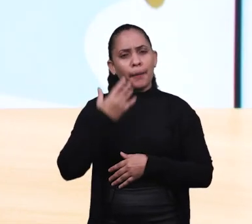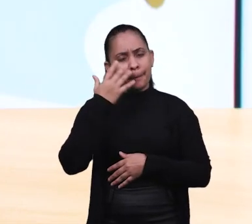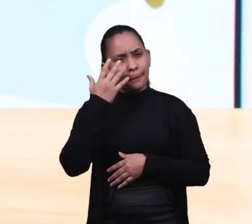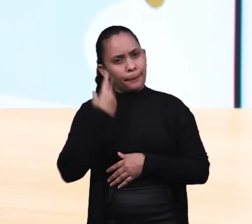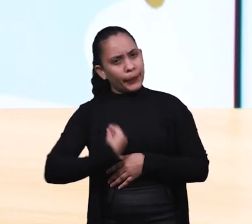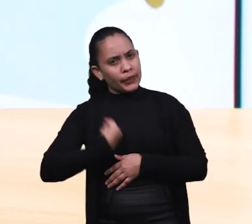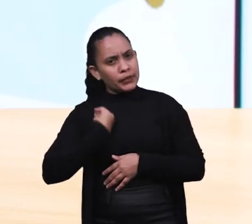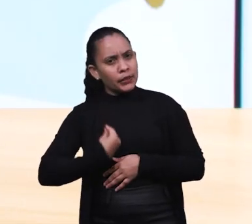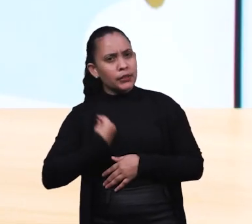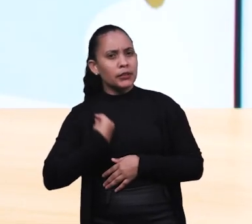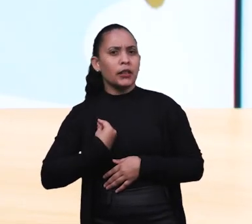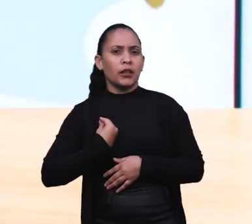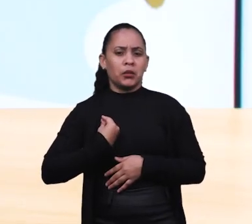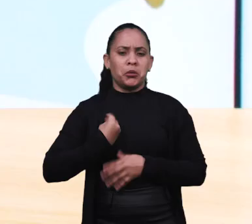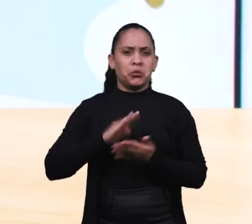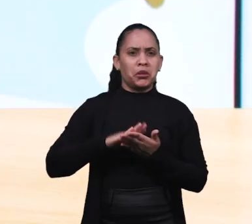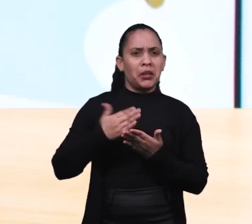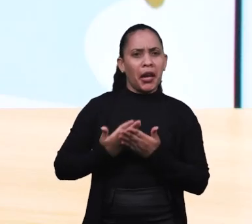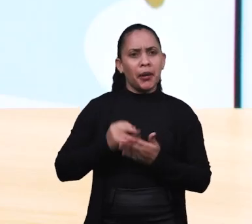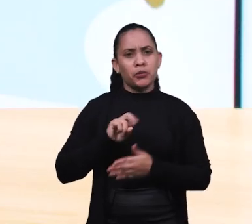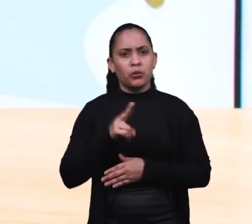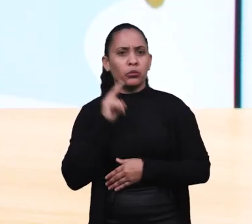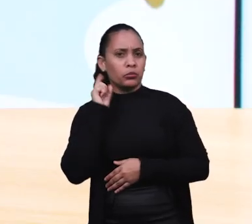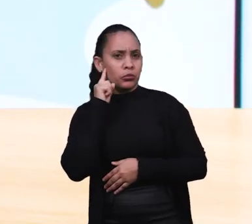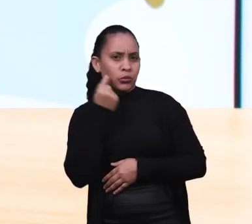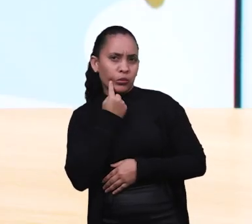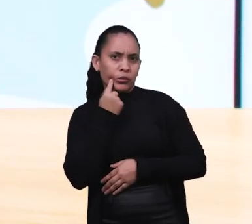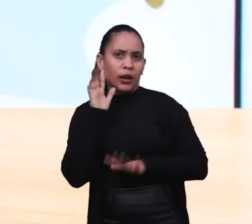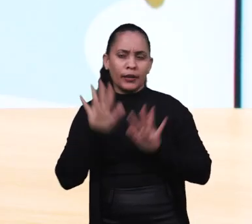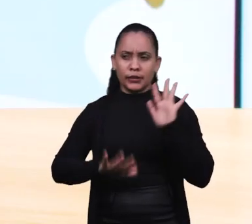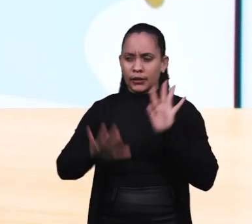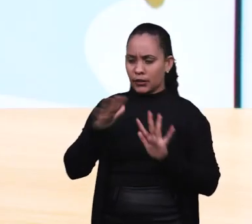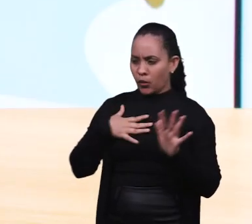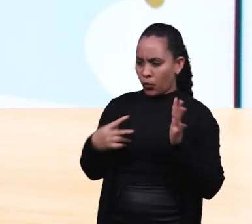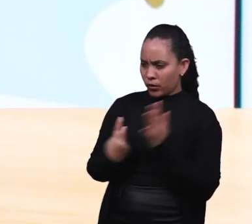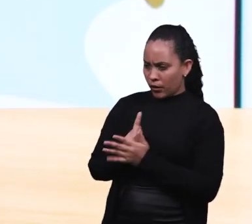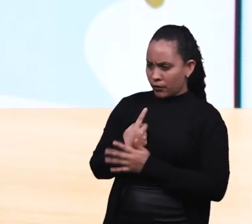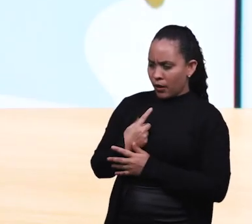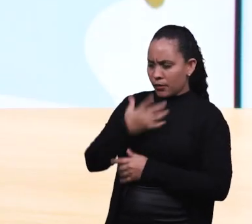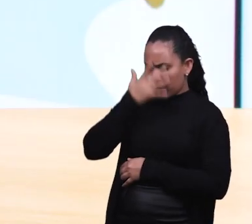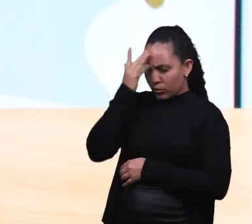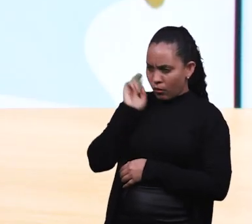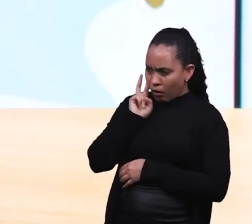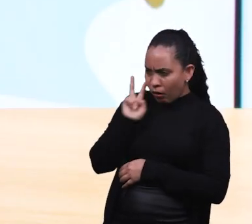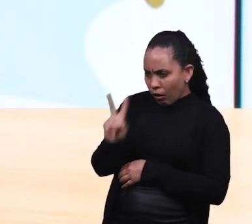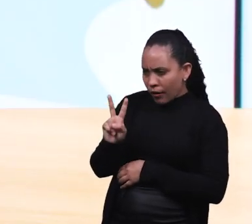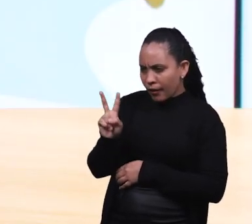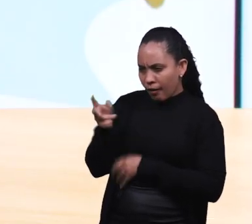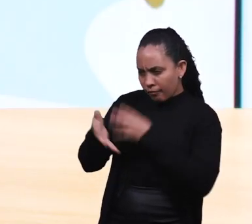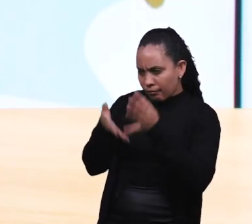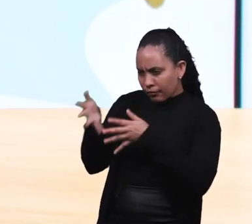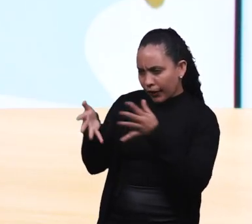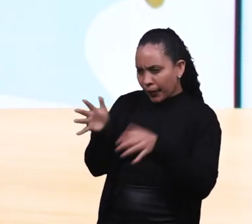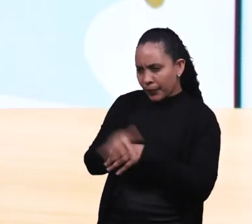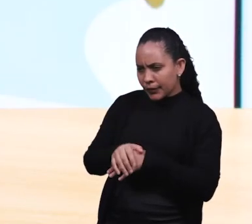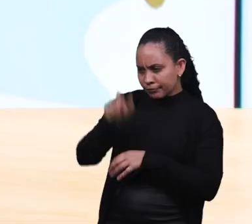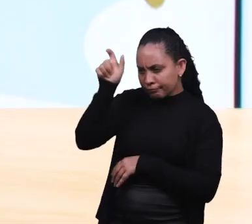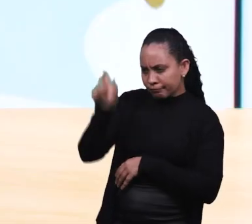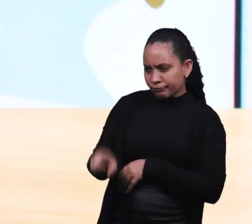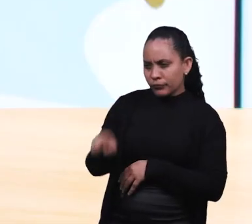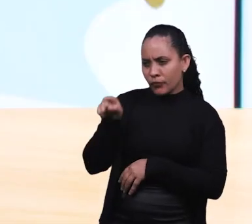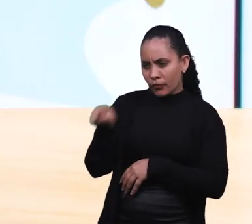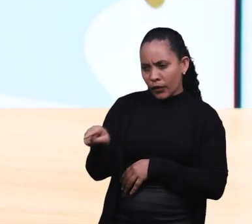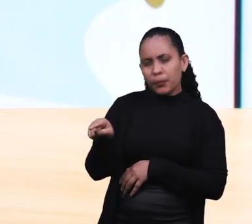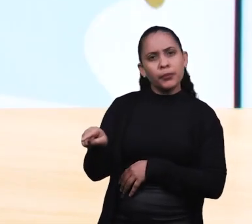surdo na igreja. Porque muitas vezes as pessoas olham para Libras e pensam, primeiramente, que de repente aquela